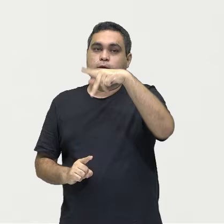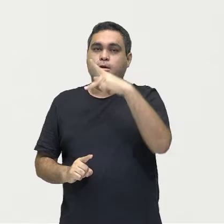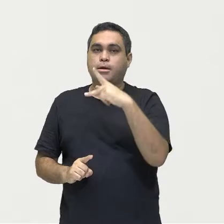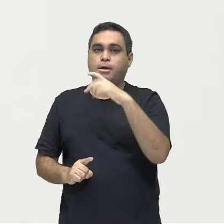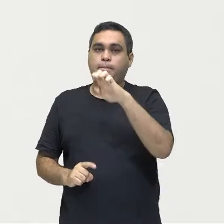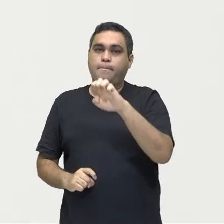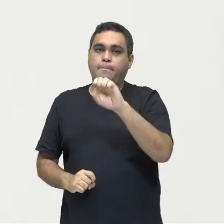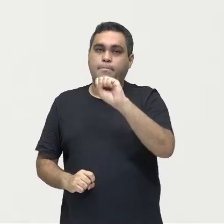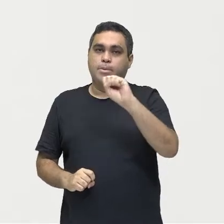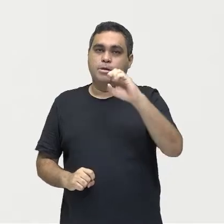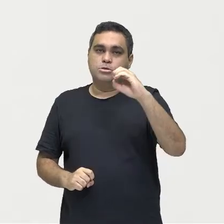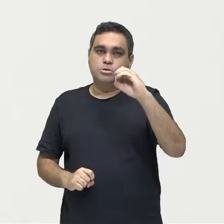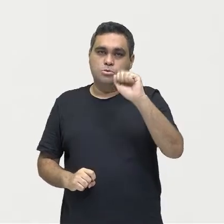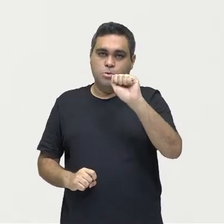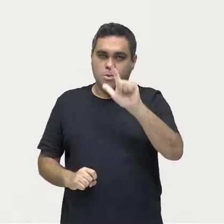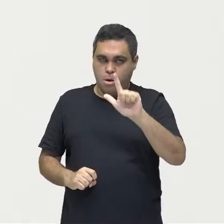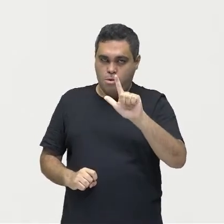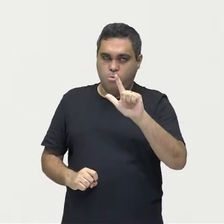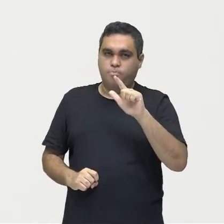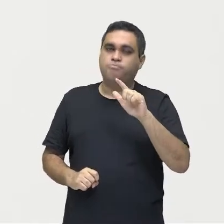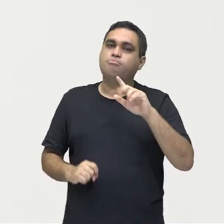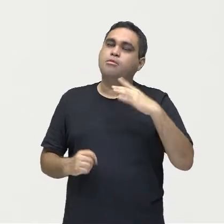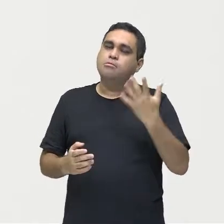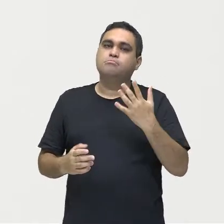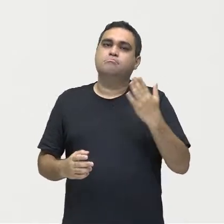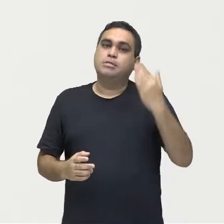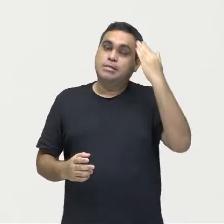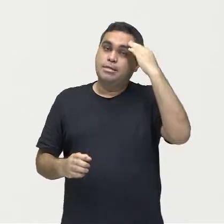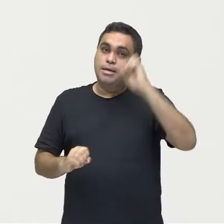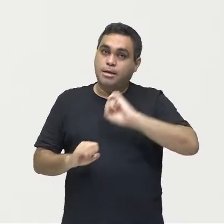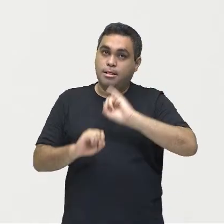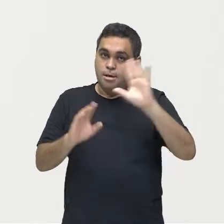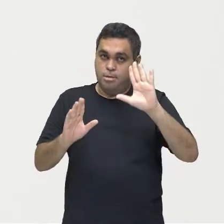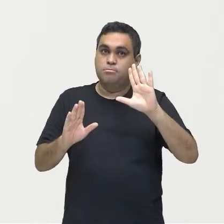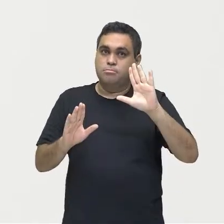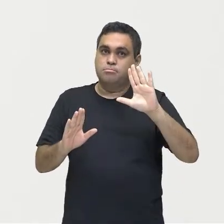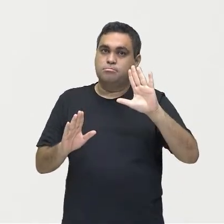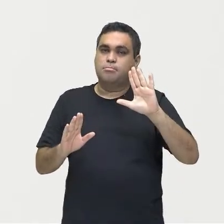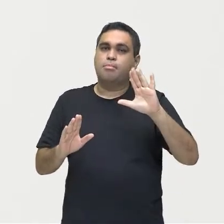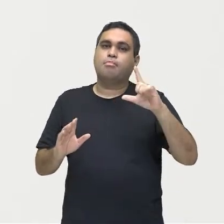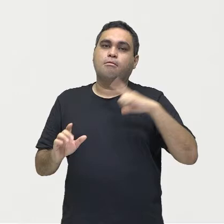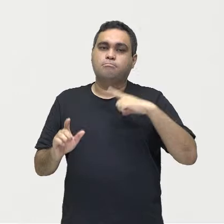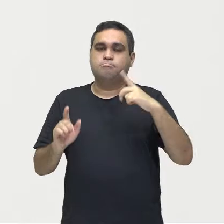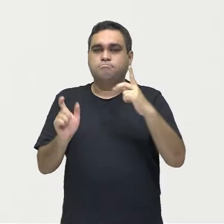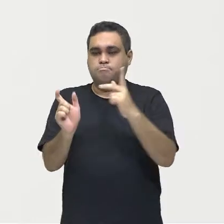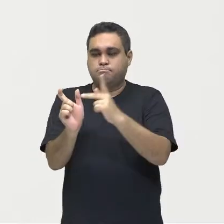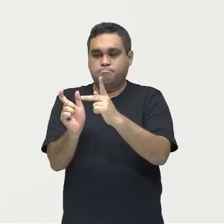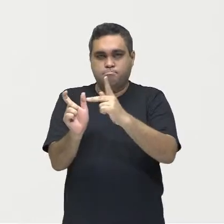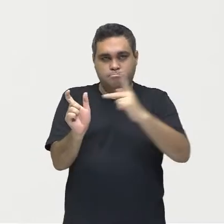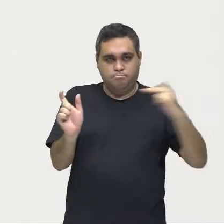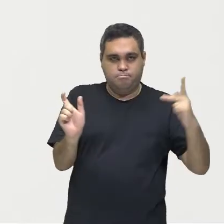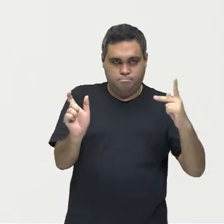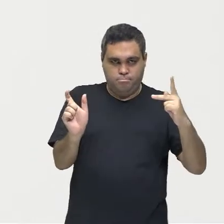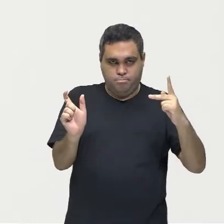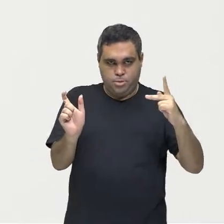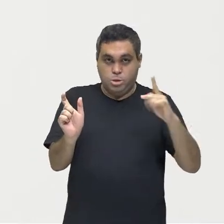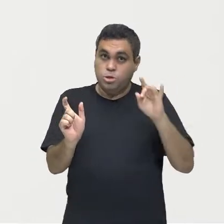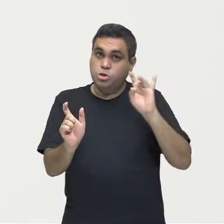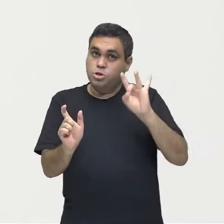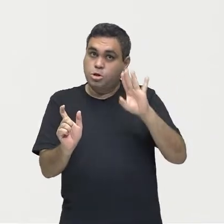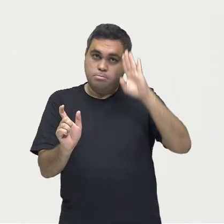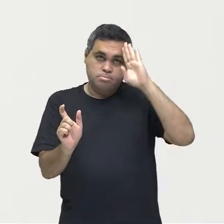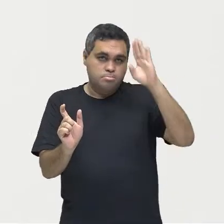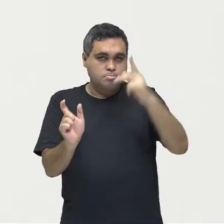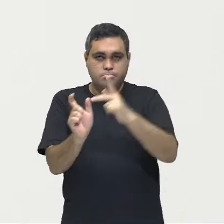para você entender a constituição da oração sem sujeito. Ou seja, é uma oração que possui apenas